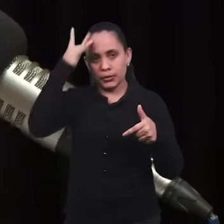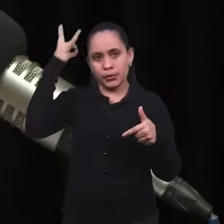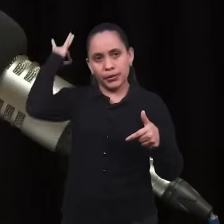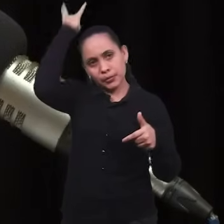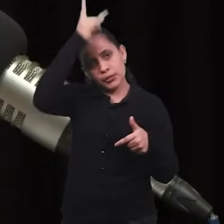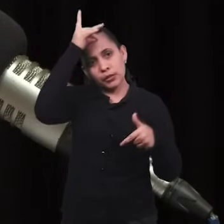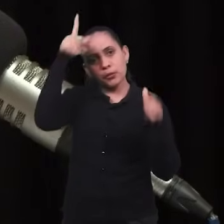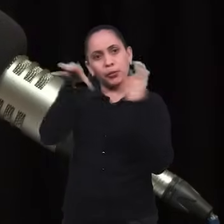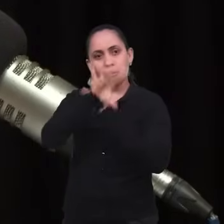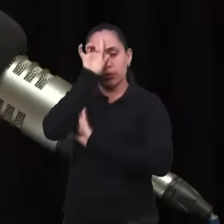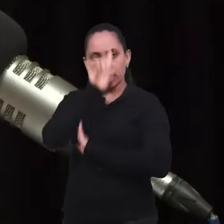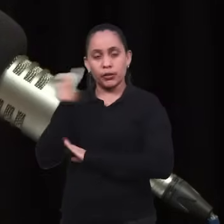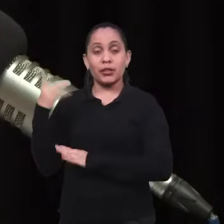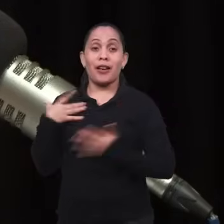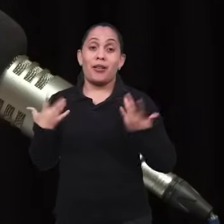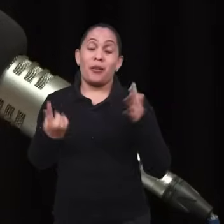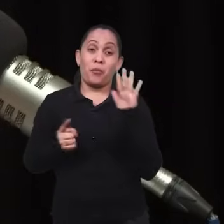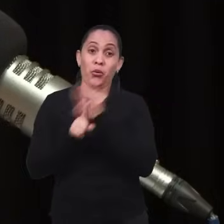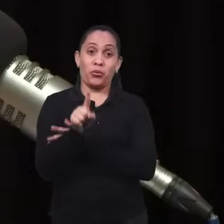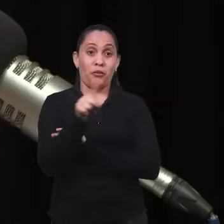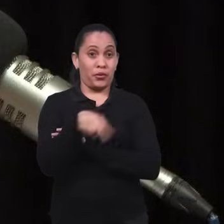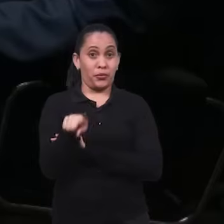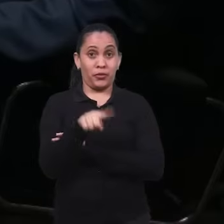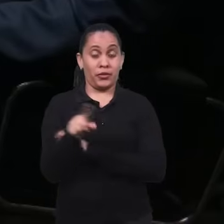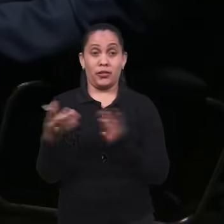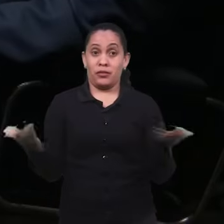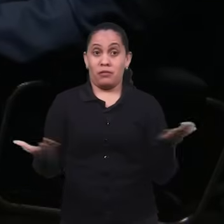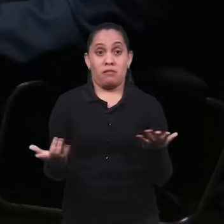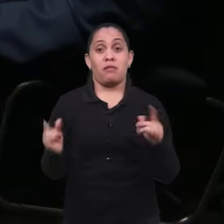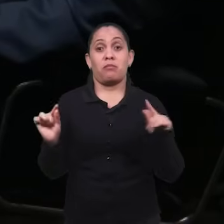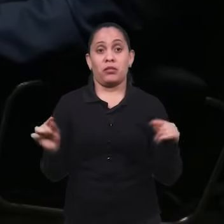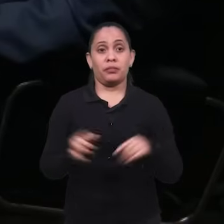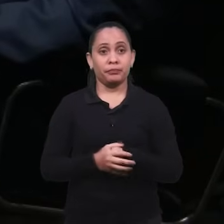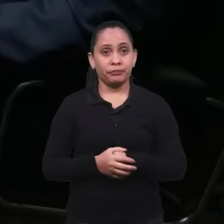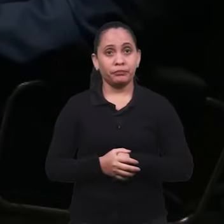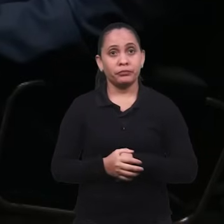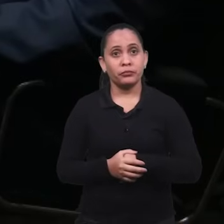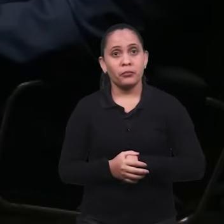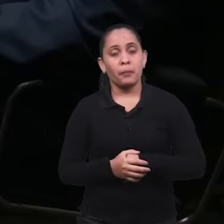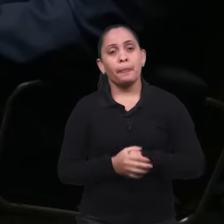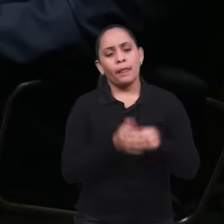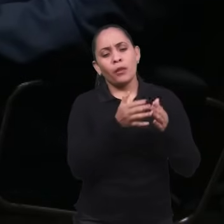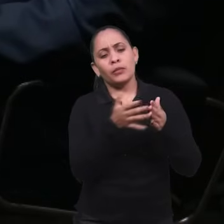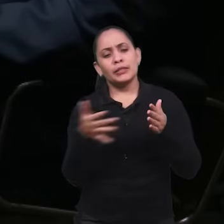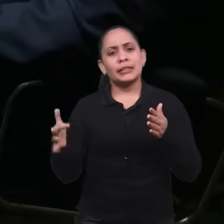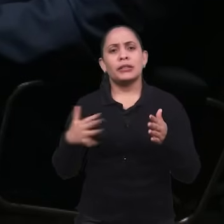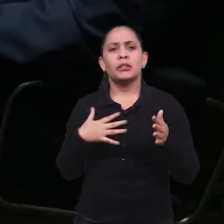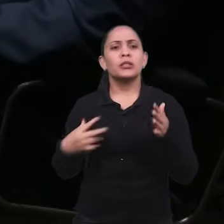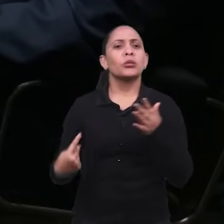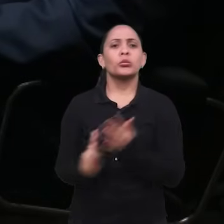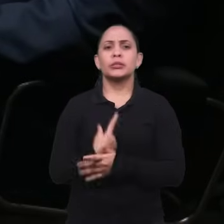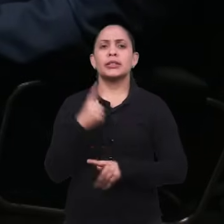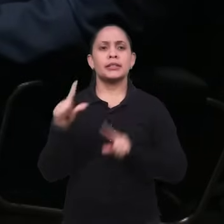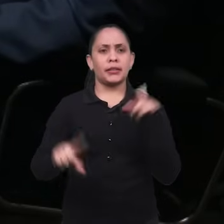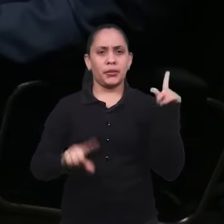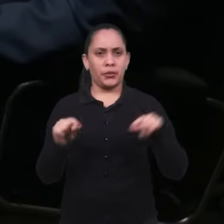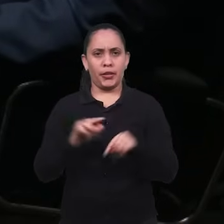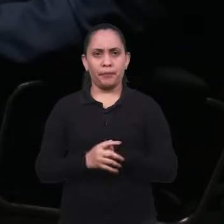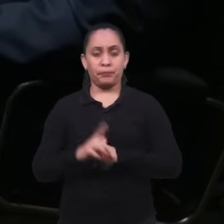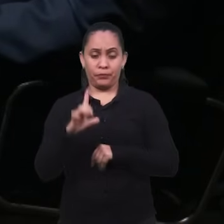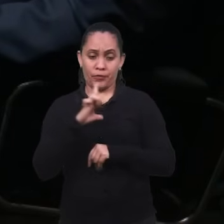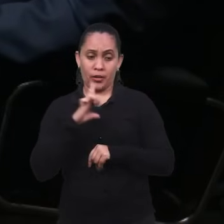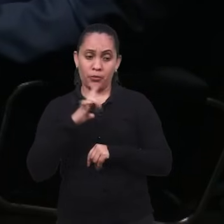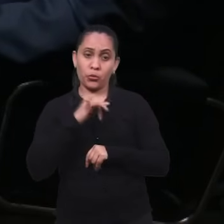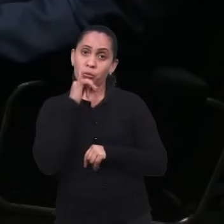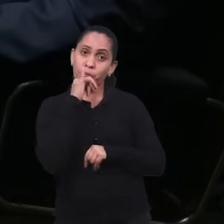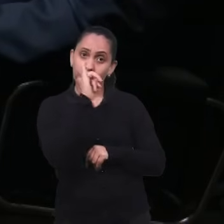do Espírito de Deus. A pergunta que eu faço para os companheiros agora e a sequência disso? O que aconteceu? Porque a gente chegou